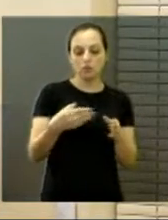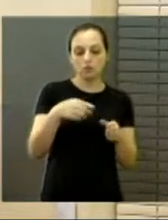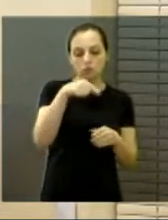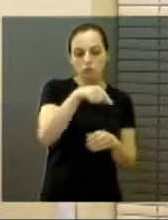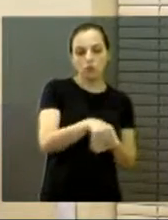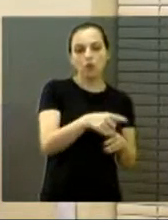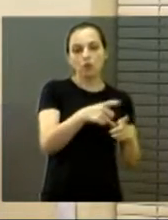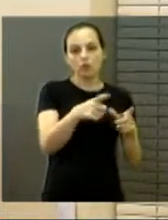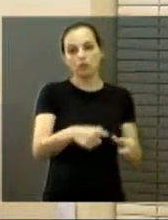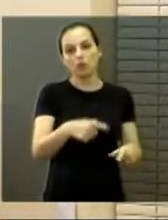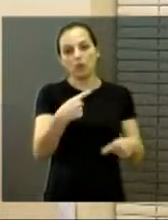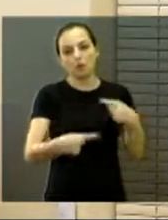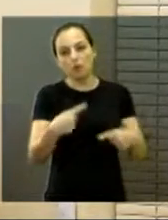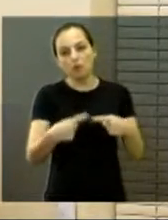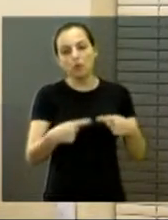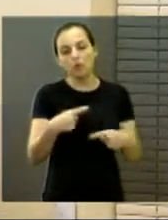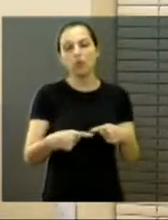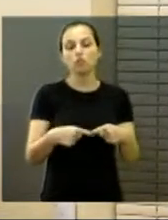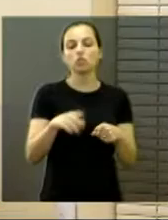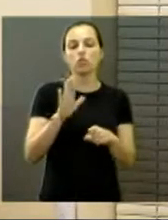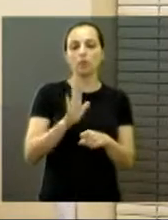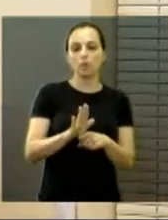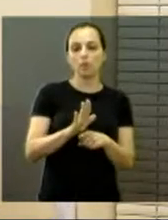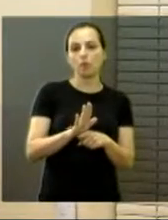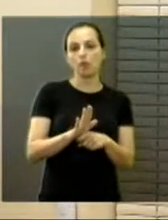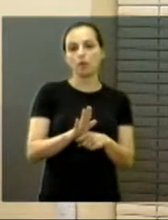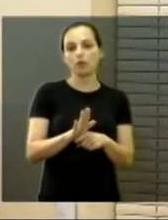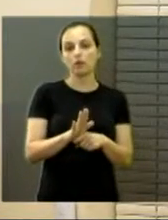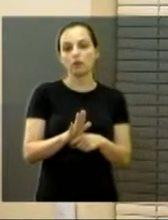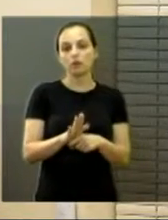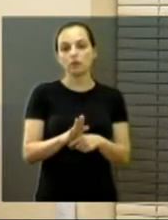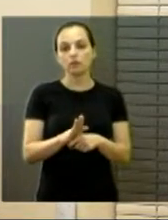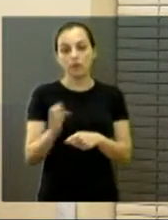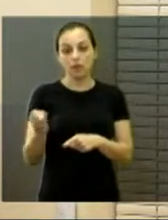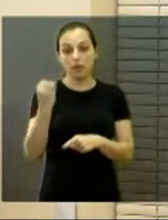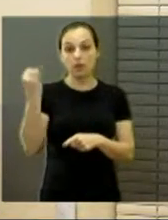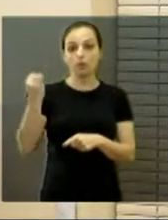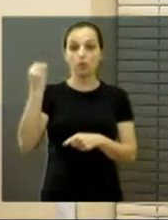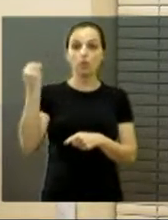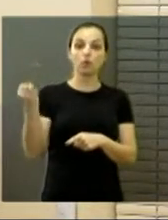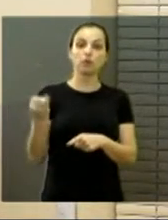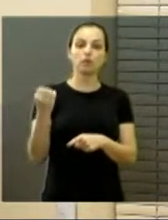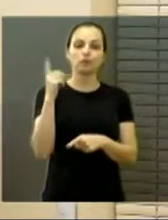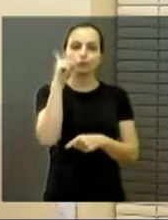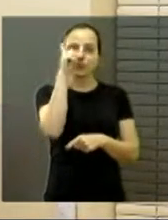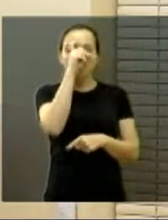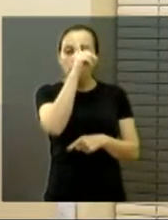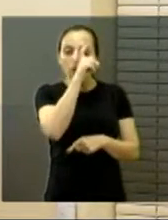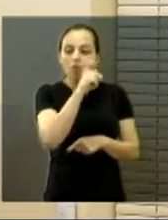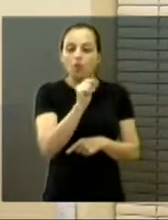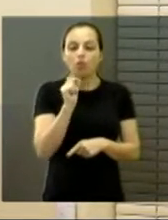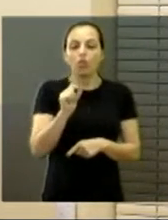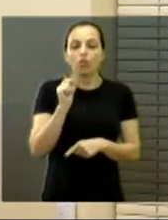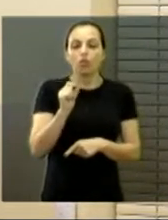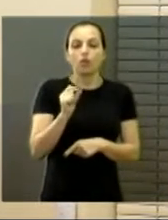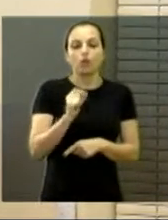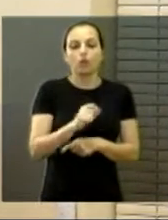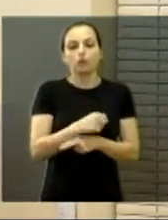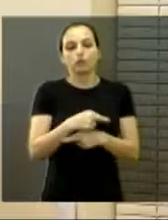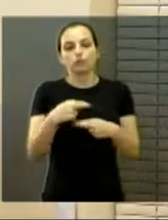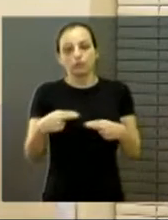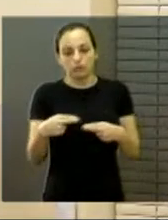mesquinha pequena, mas eu acho que para poder salientar o tamanho das nossas dificuldades e o quanto, muitas